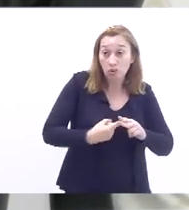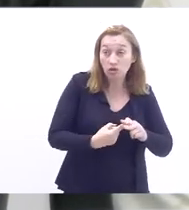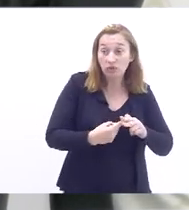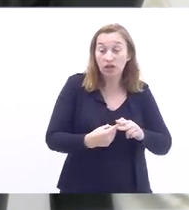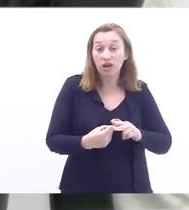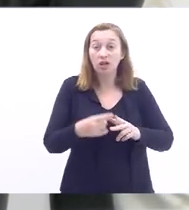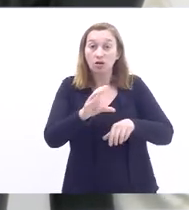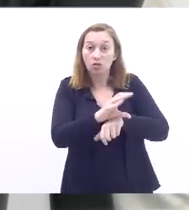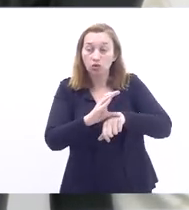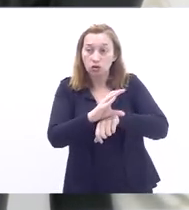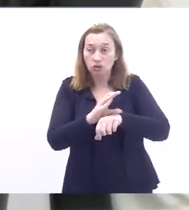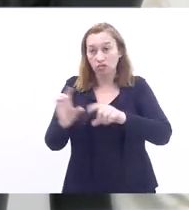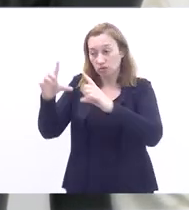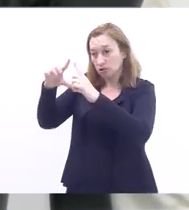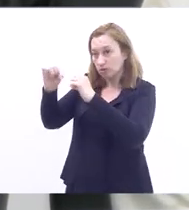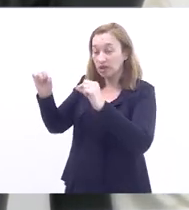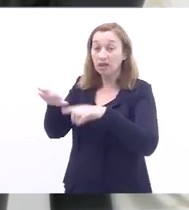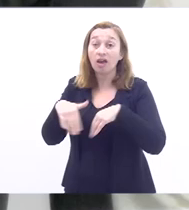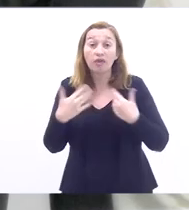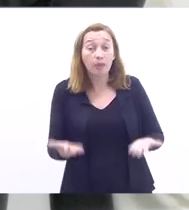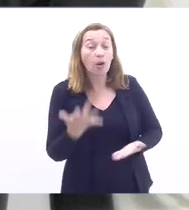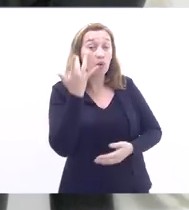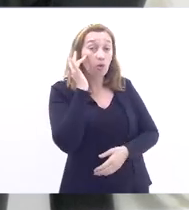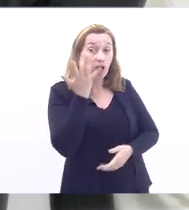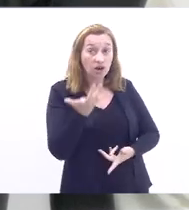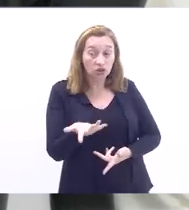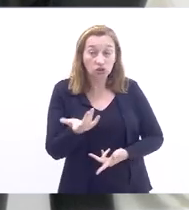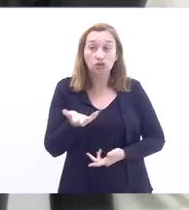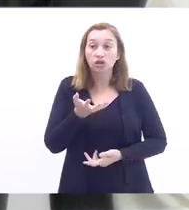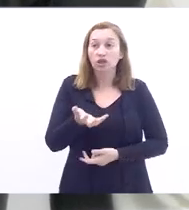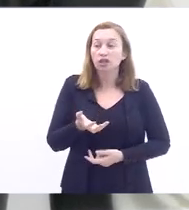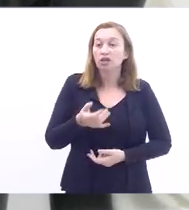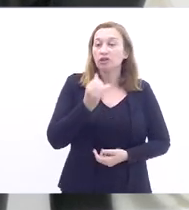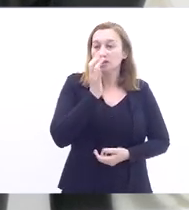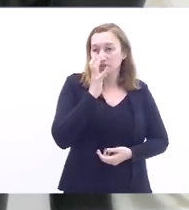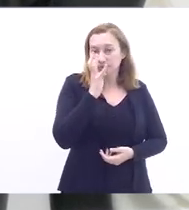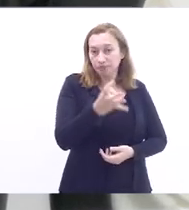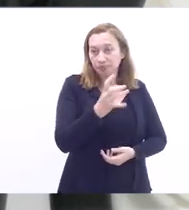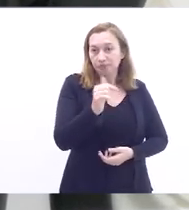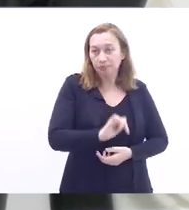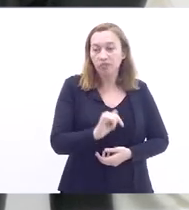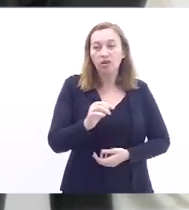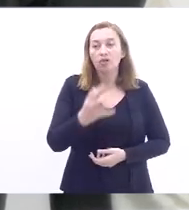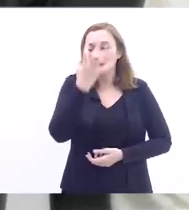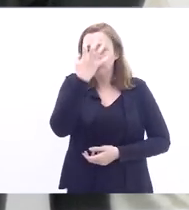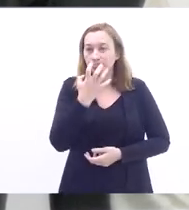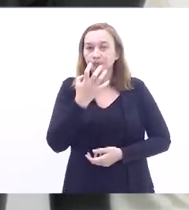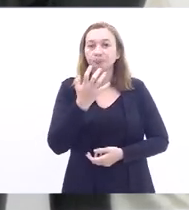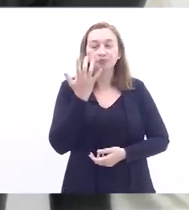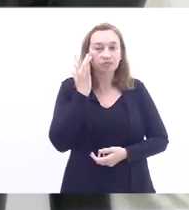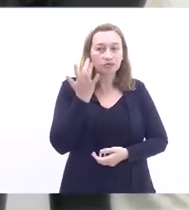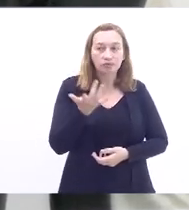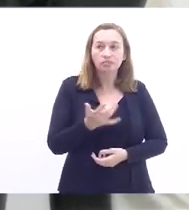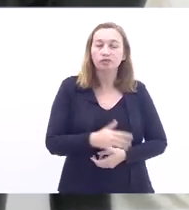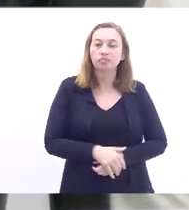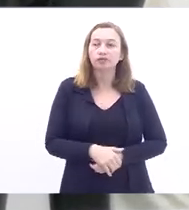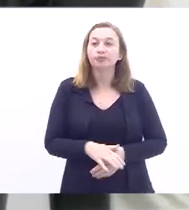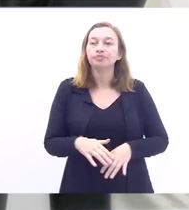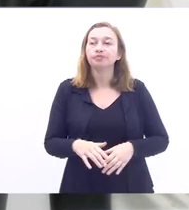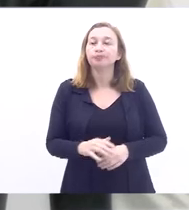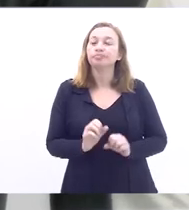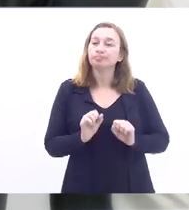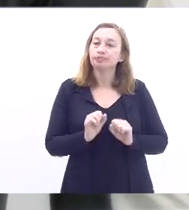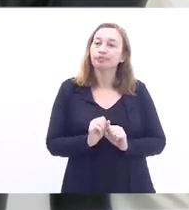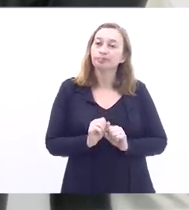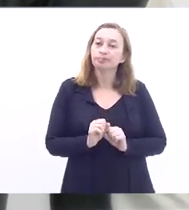de Brasília bom então eu acho que queria fazer essa denúncia aqui acho que é muito grave essa procedimento e